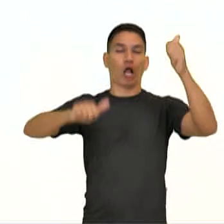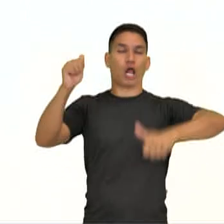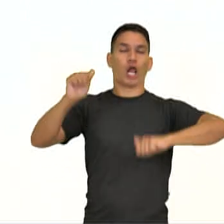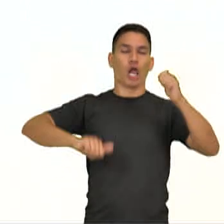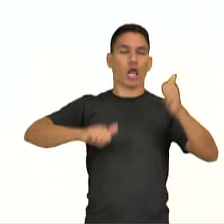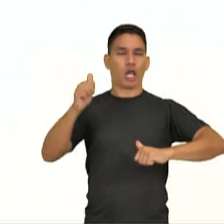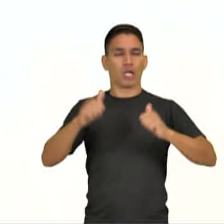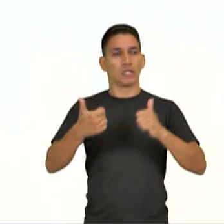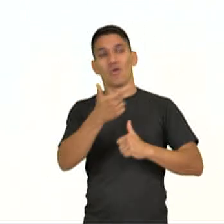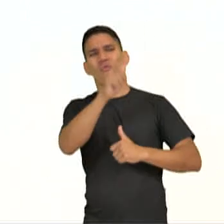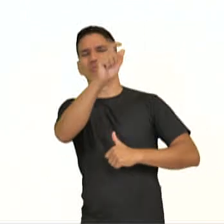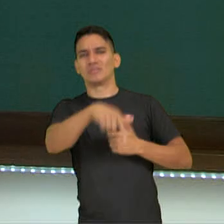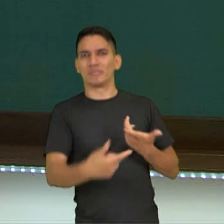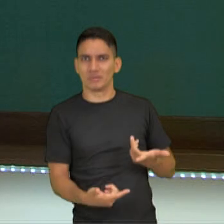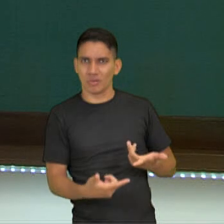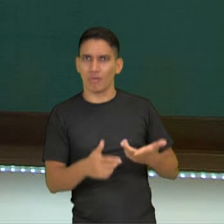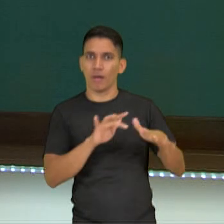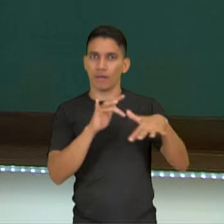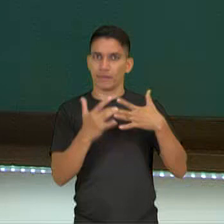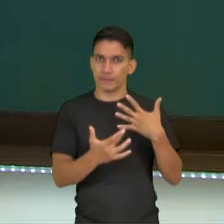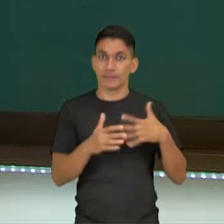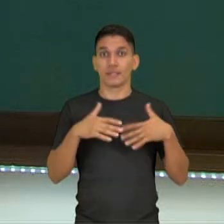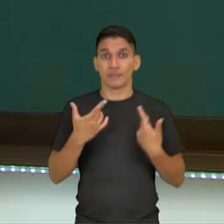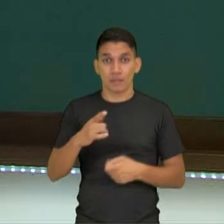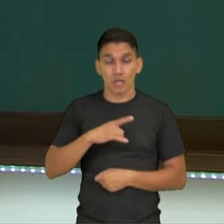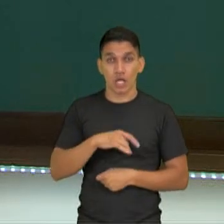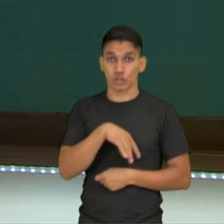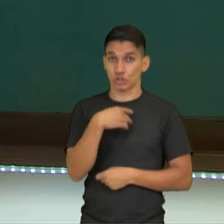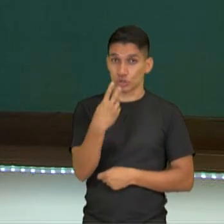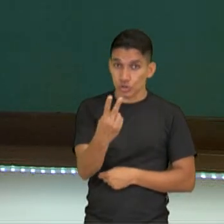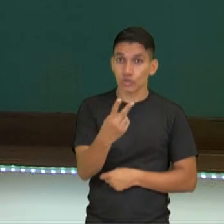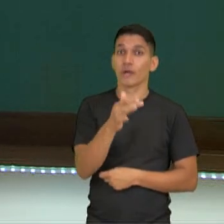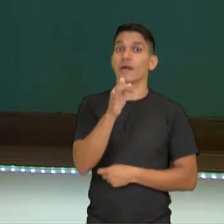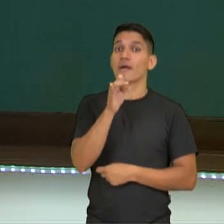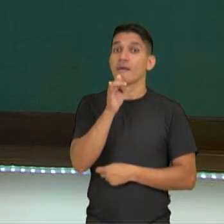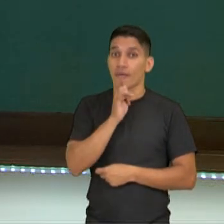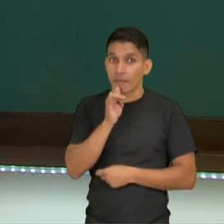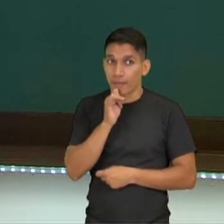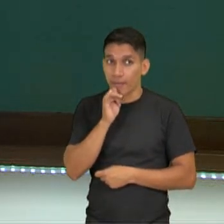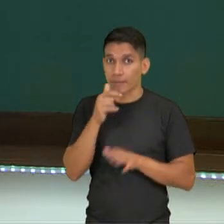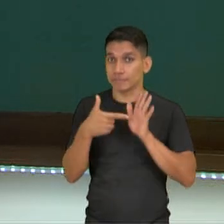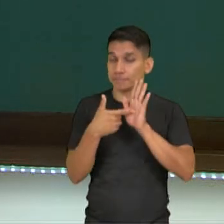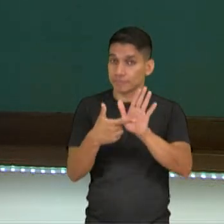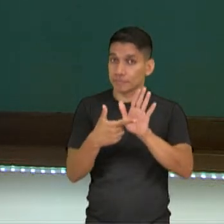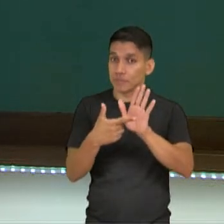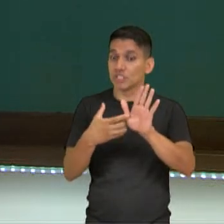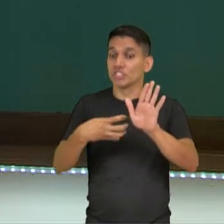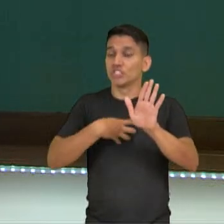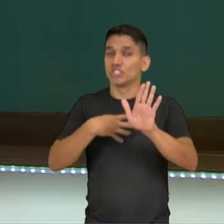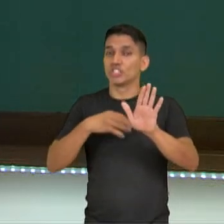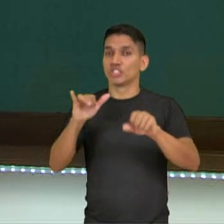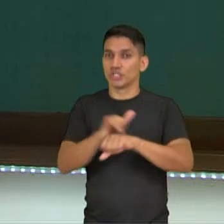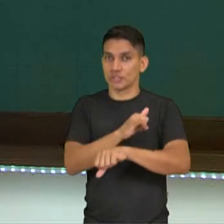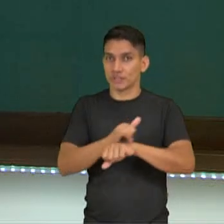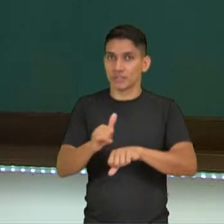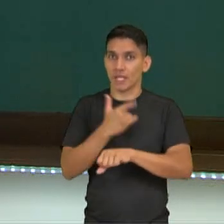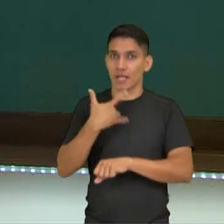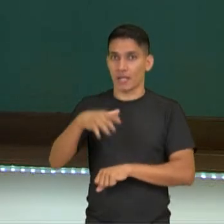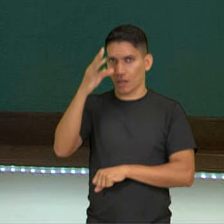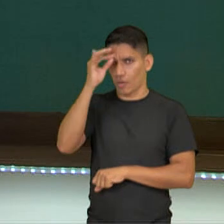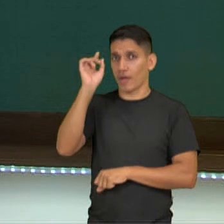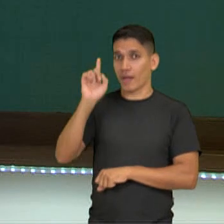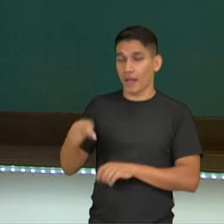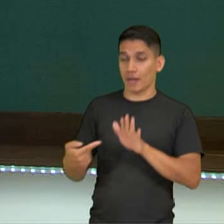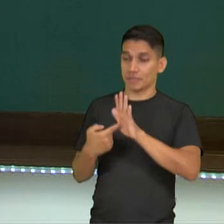outras nas redes sociais. Então, nós temos dois exemplos aqui de figuras de linguagem que apareceram nessa tirinha. A metáfora e